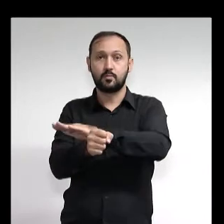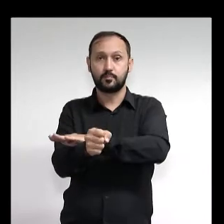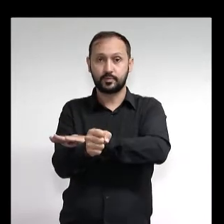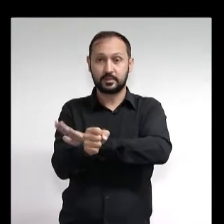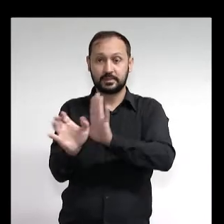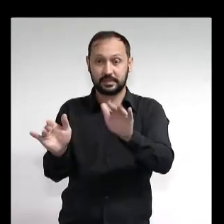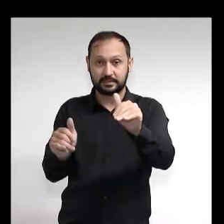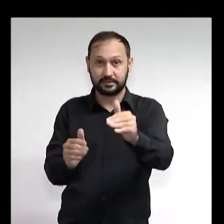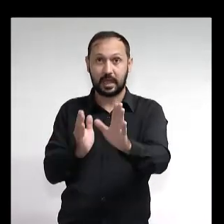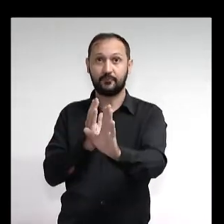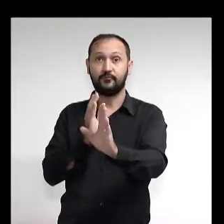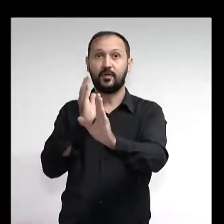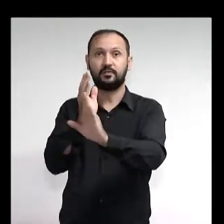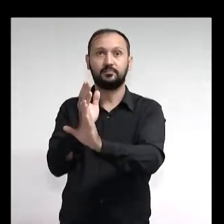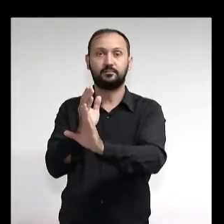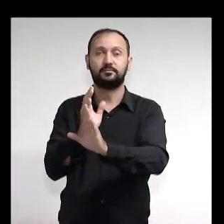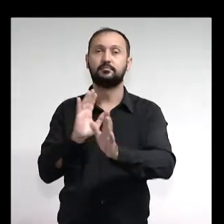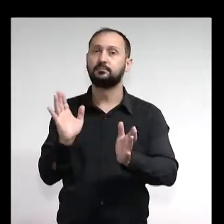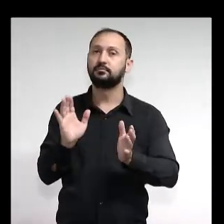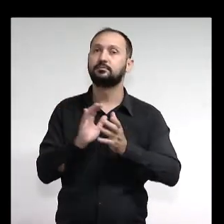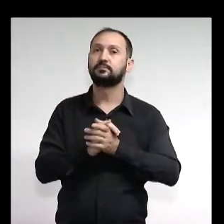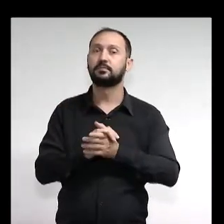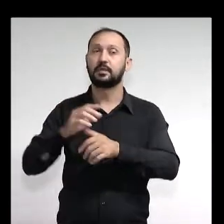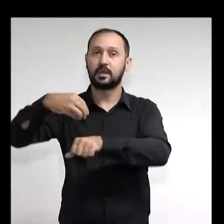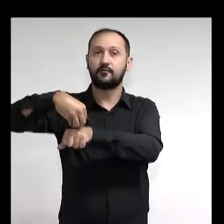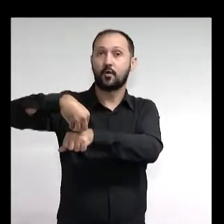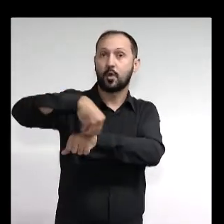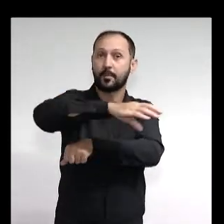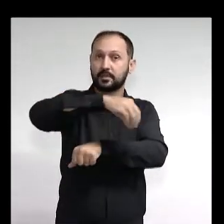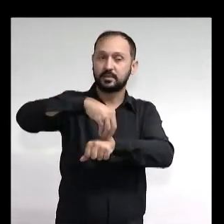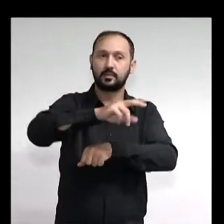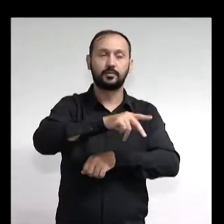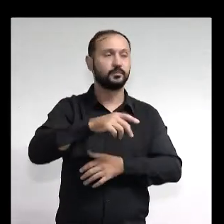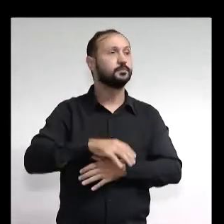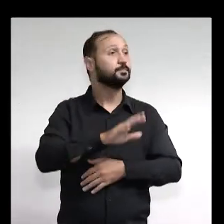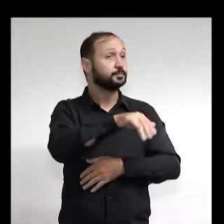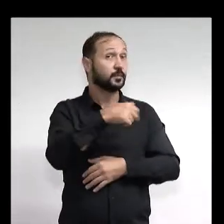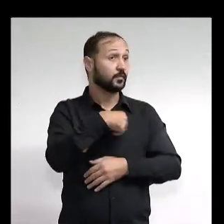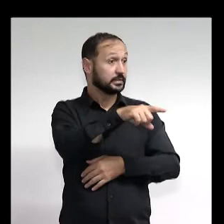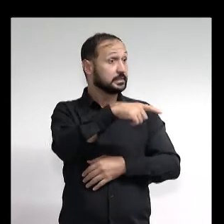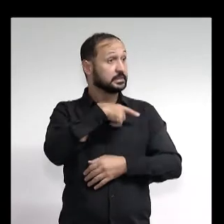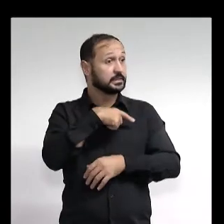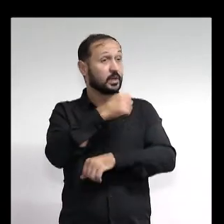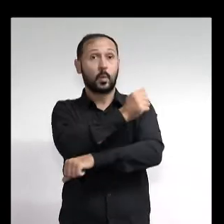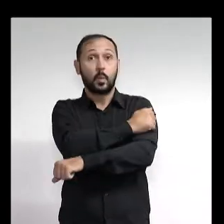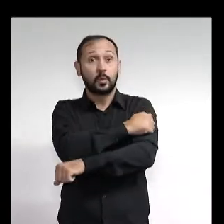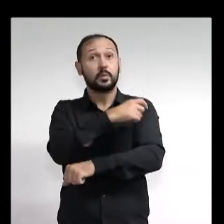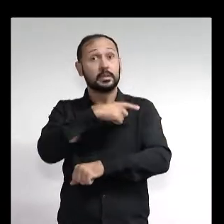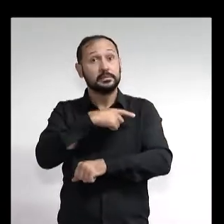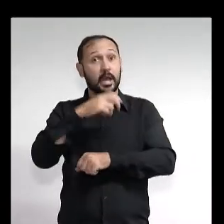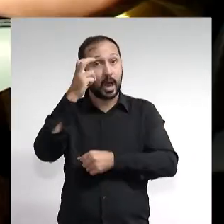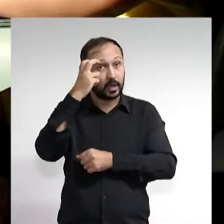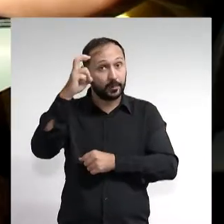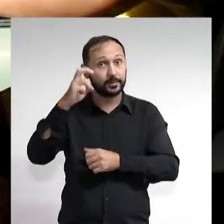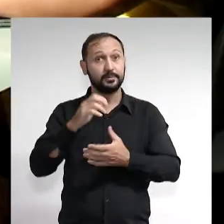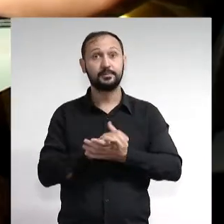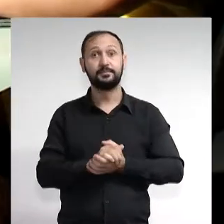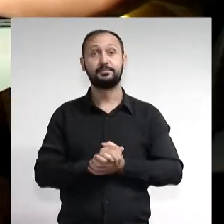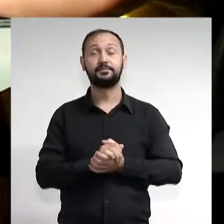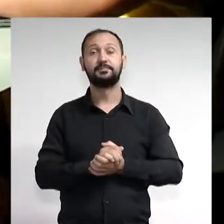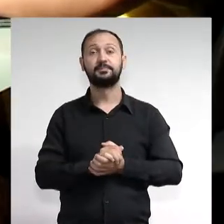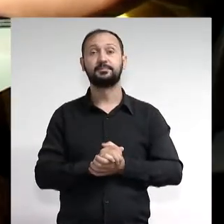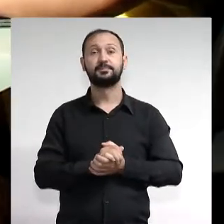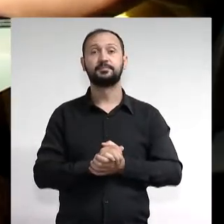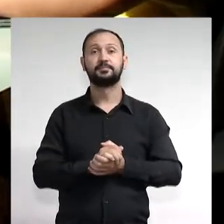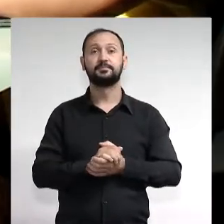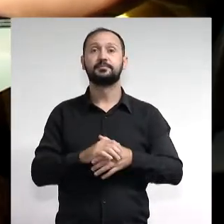momento em que o estudante foi identificado na turma deles. Então, isso foi repassado para eles. Olha, você tem